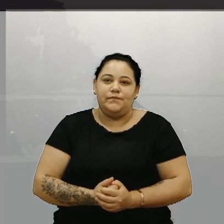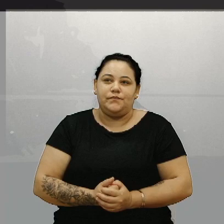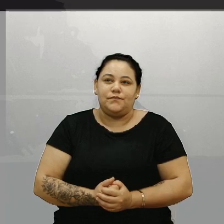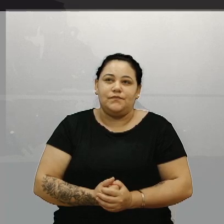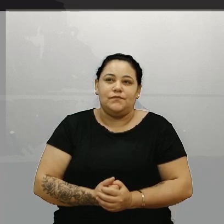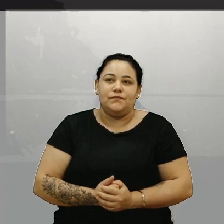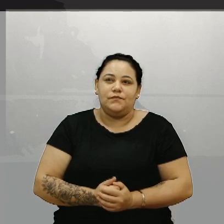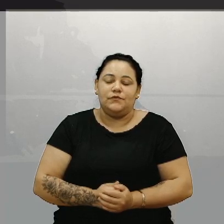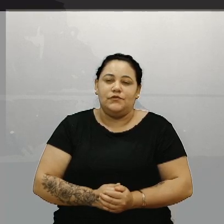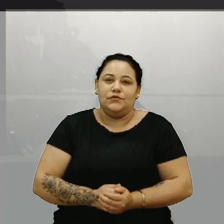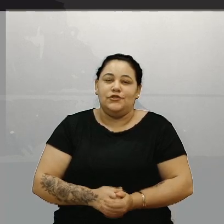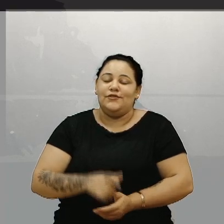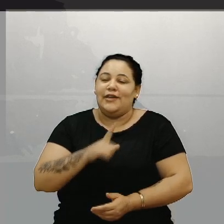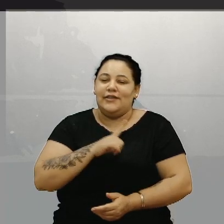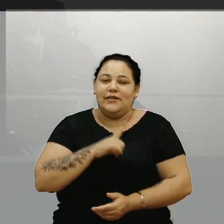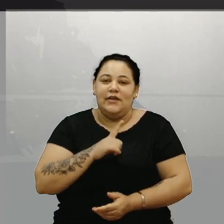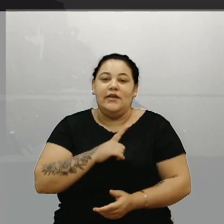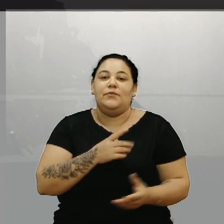inúmeros desafios e